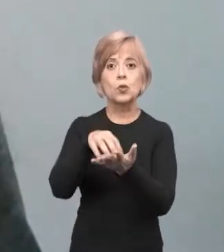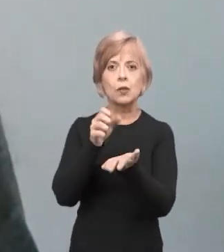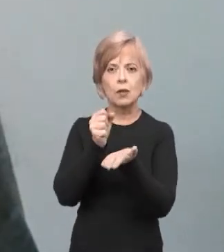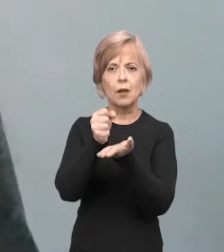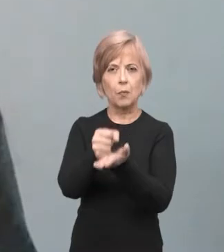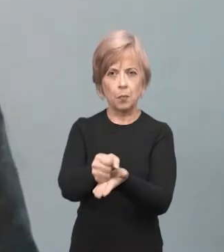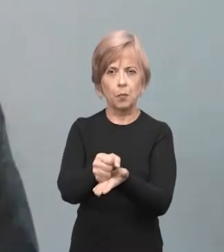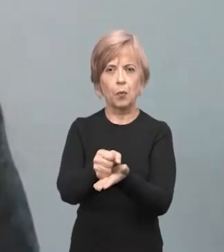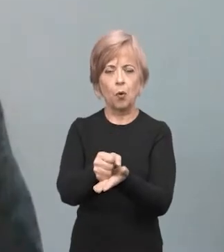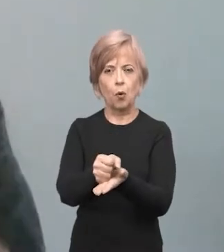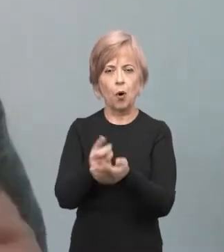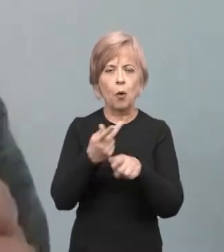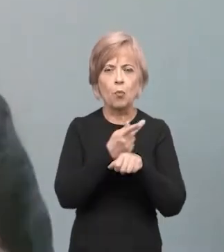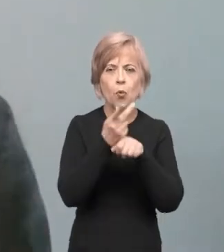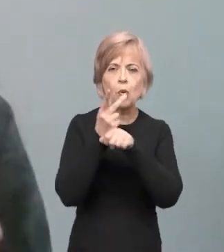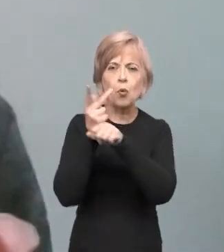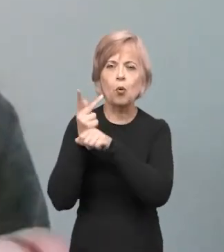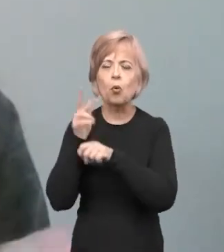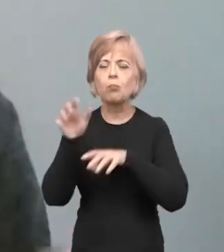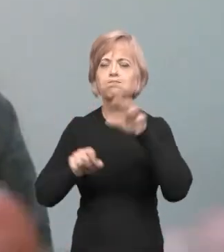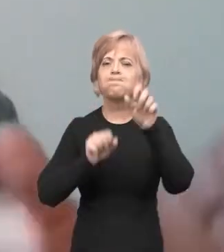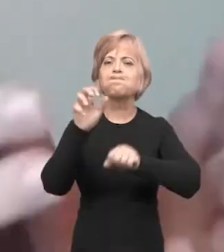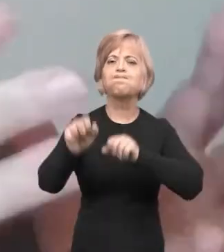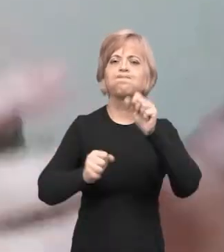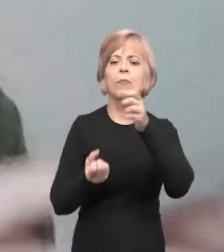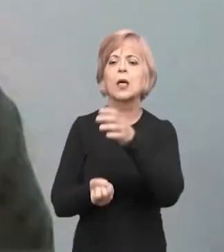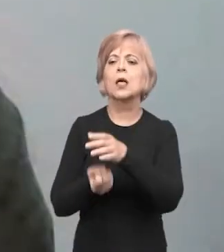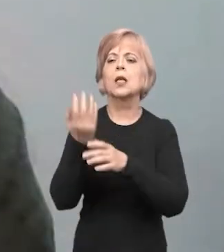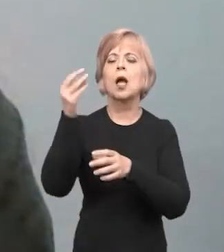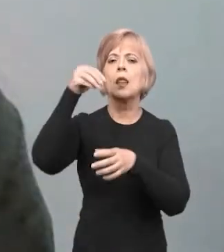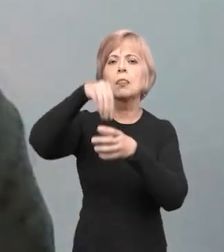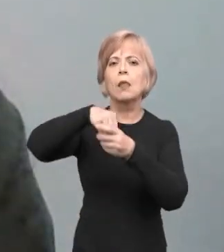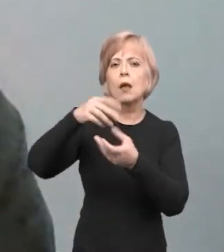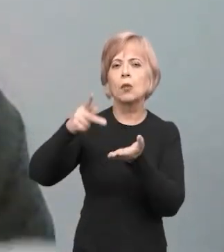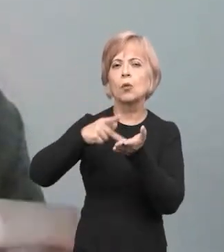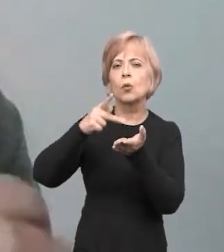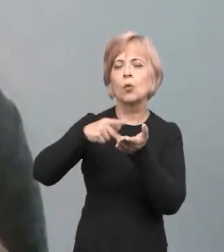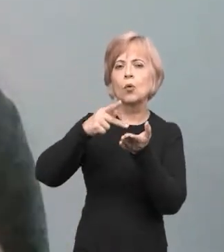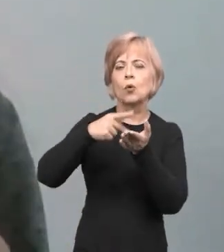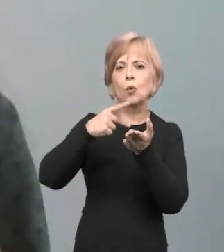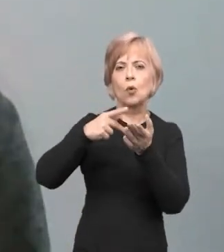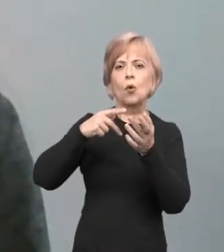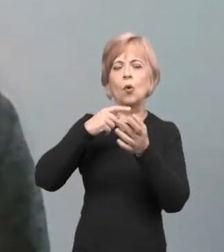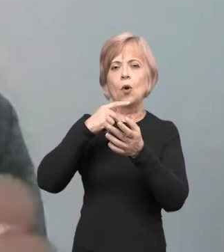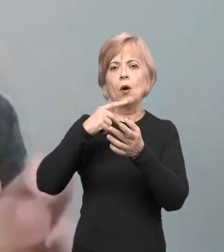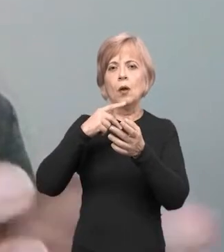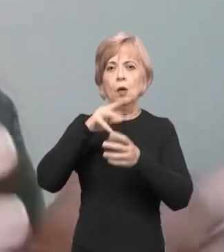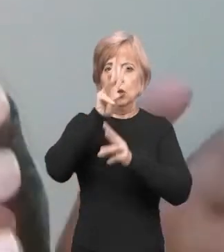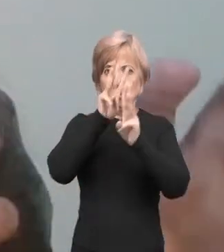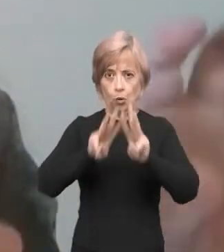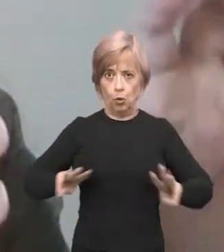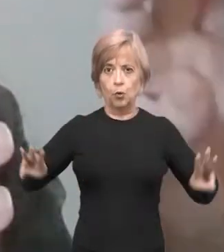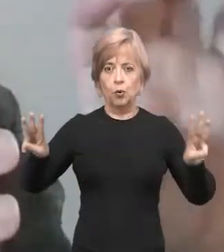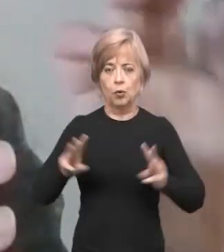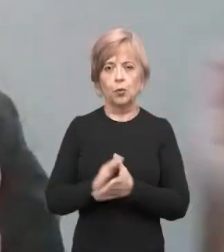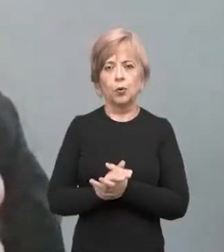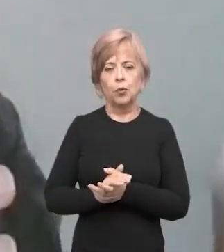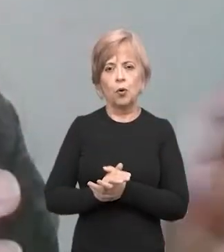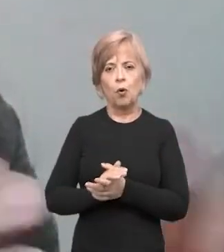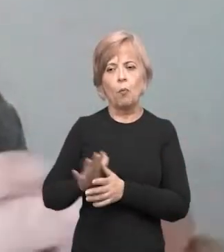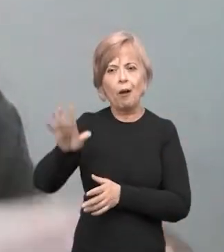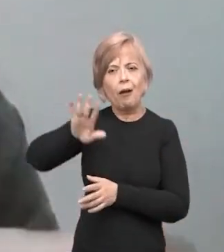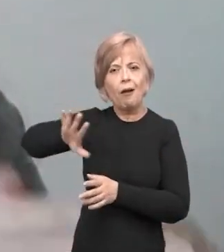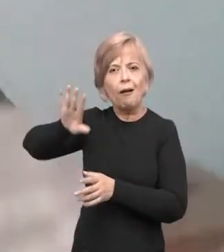de Apoio, ele buscou também criar dentro de sua página, né,